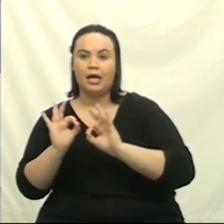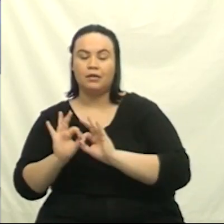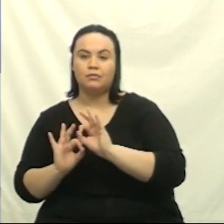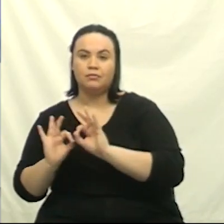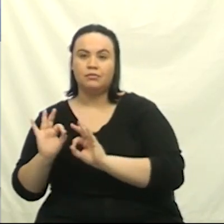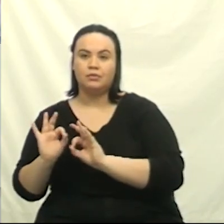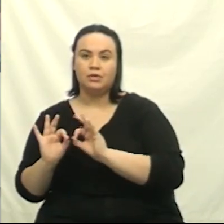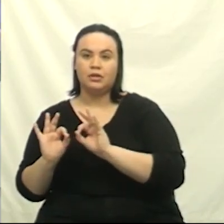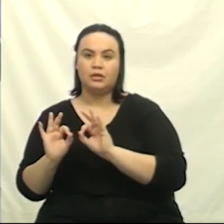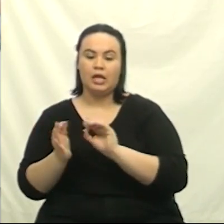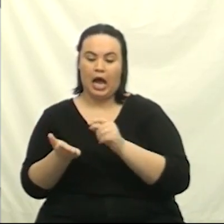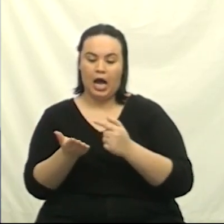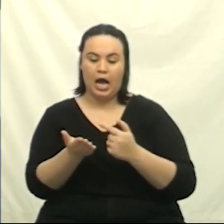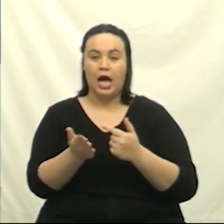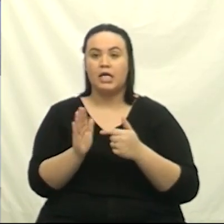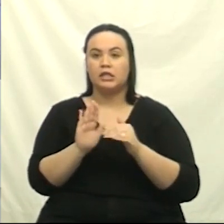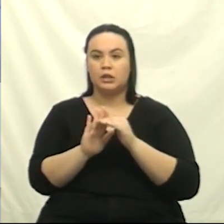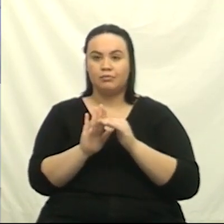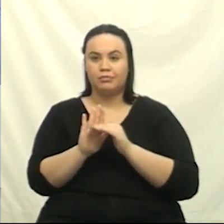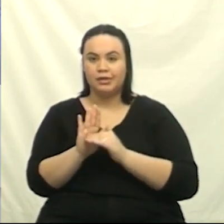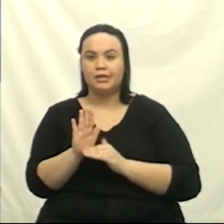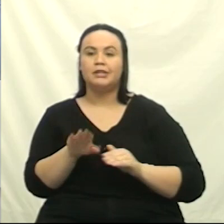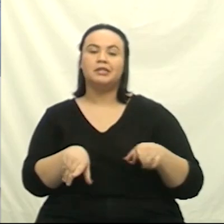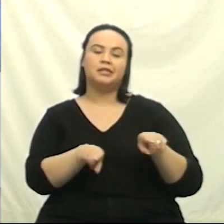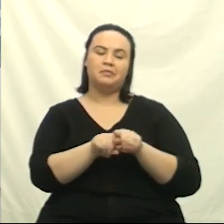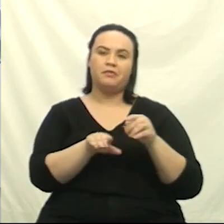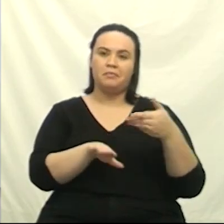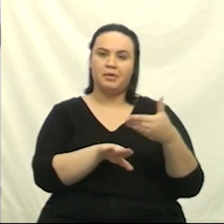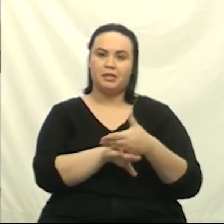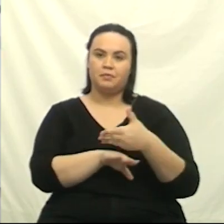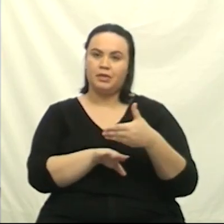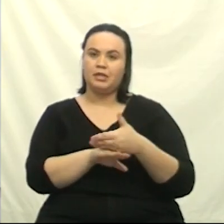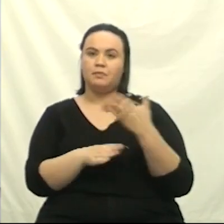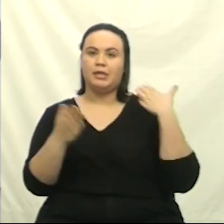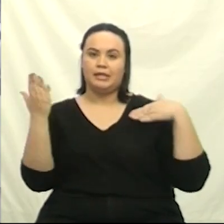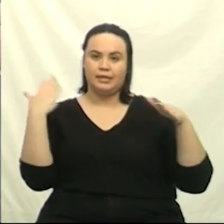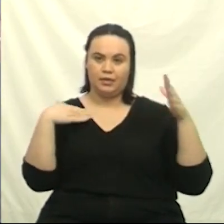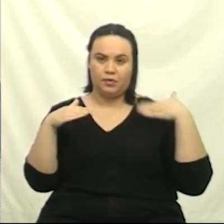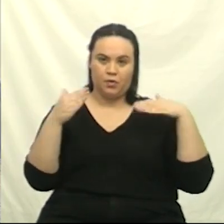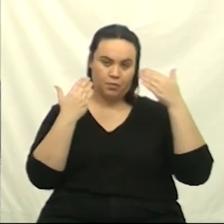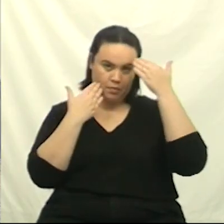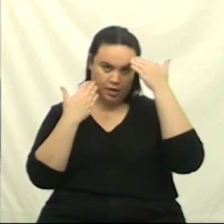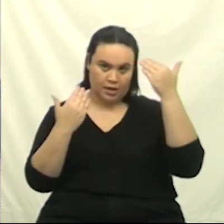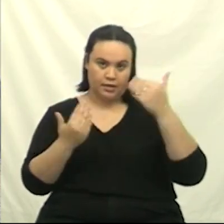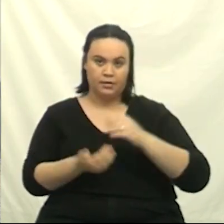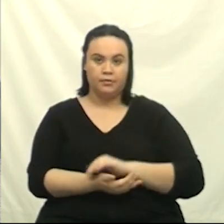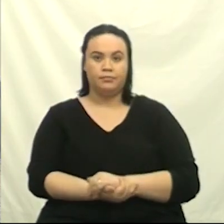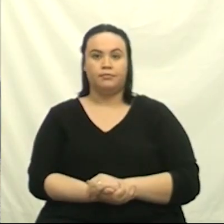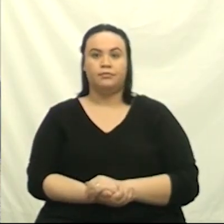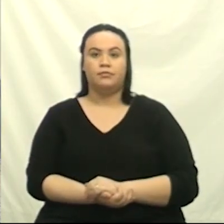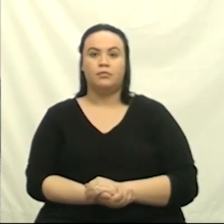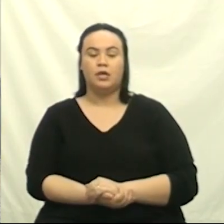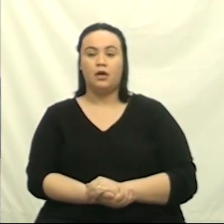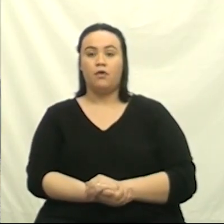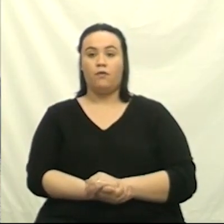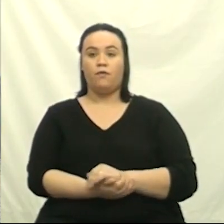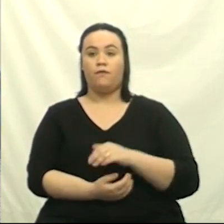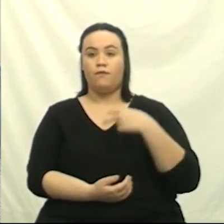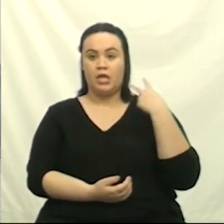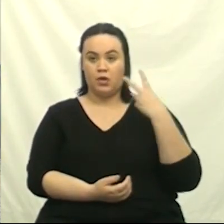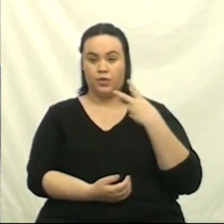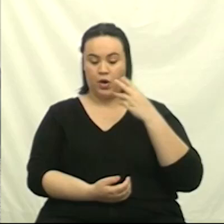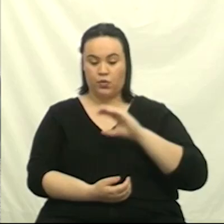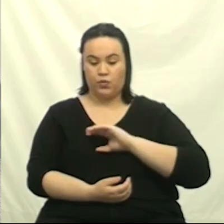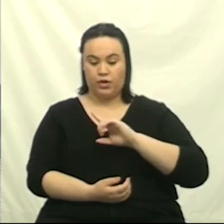as agendas e também vai estar com a gente nesse passeio obrigado vamos acompanhar vereador coordenador da Câmara